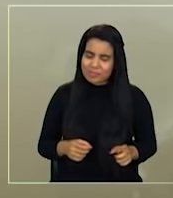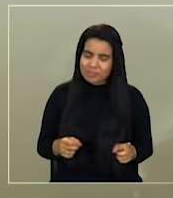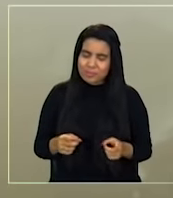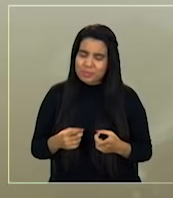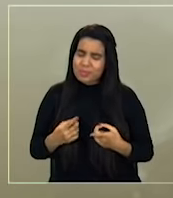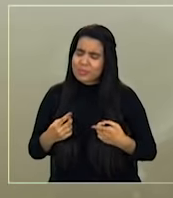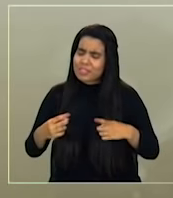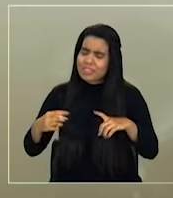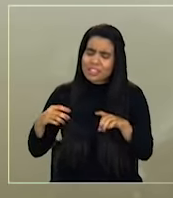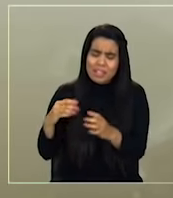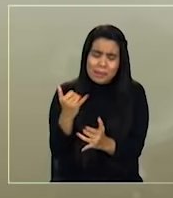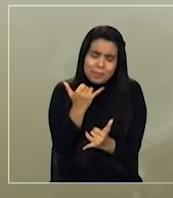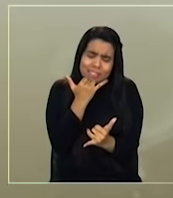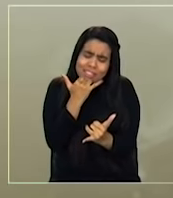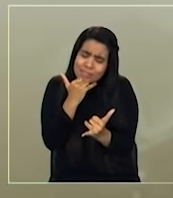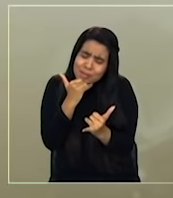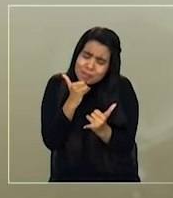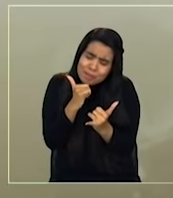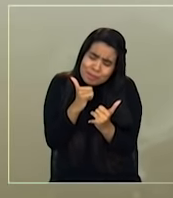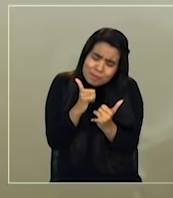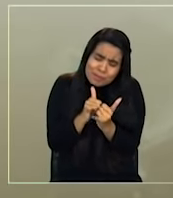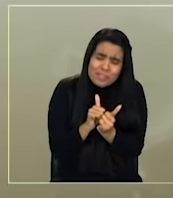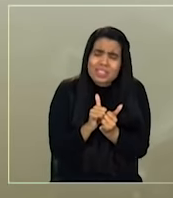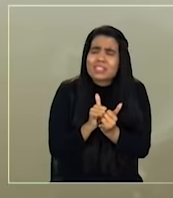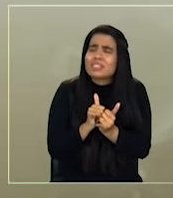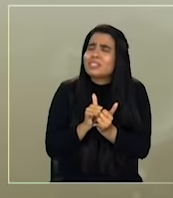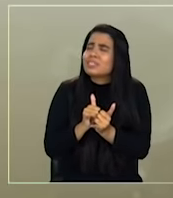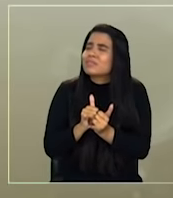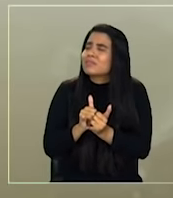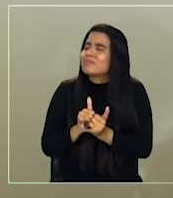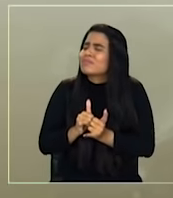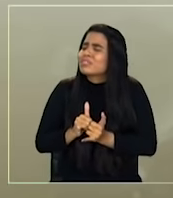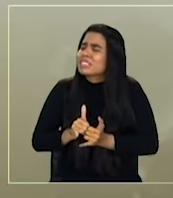Perdoa, perdoa, perdoa.